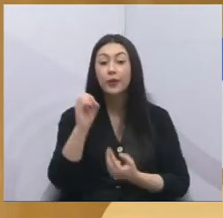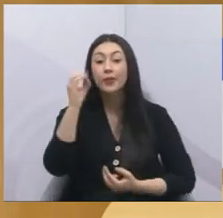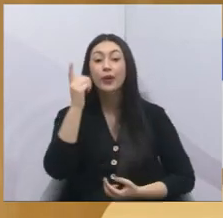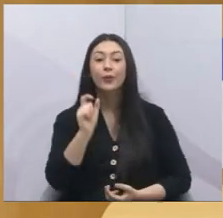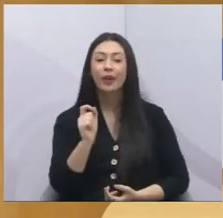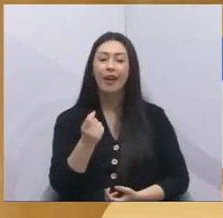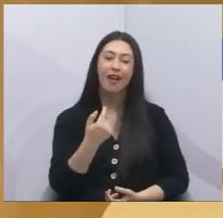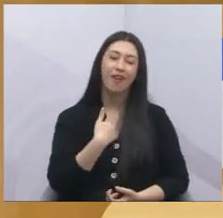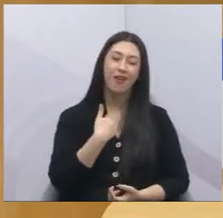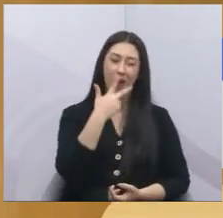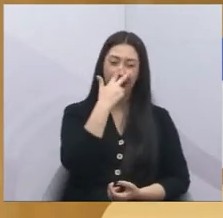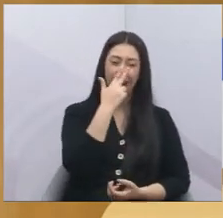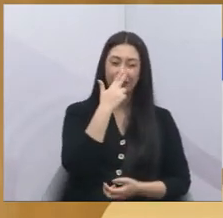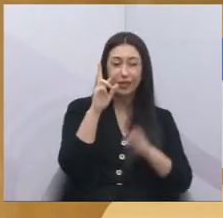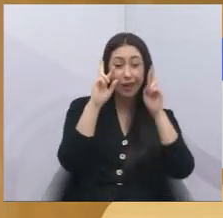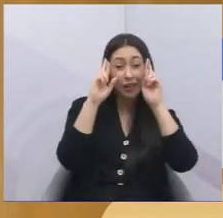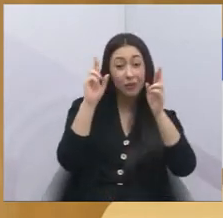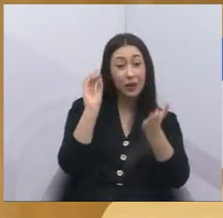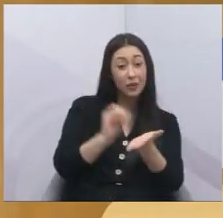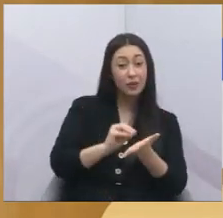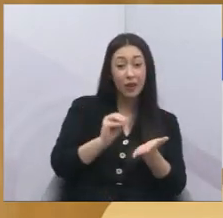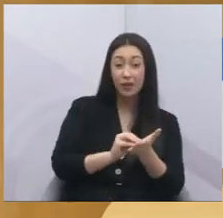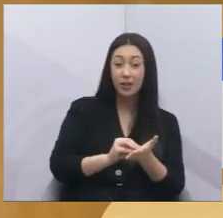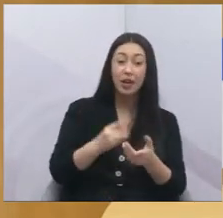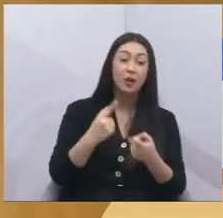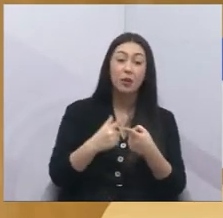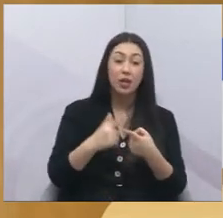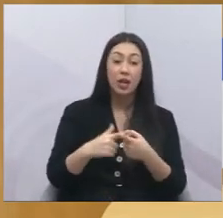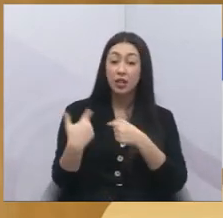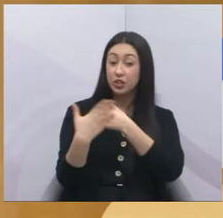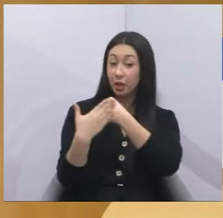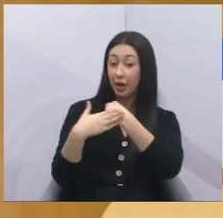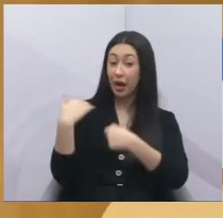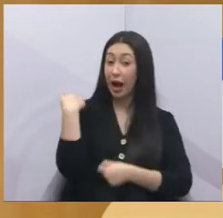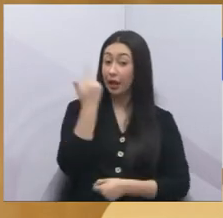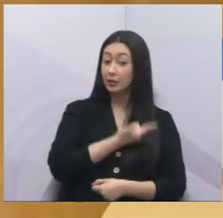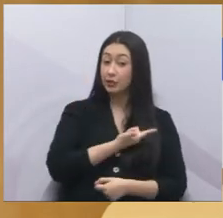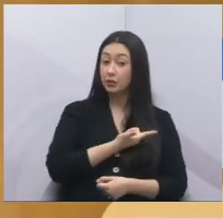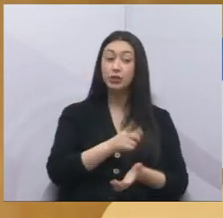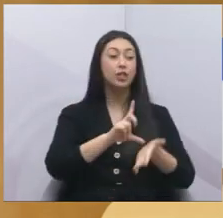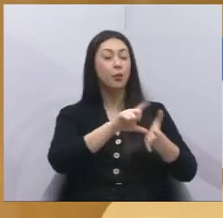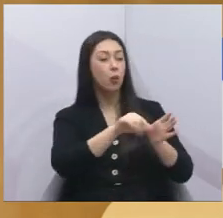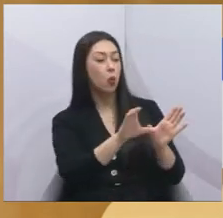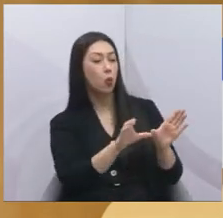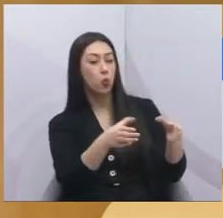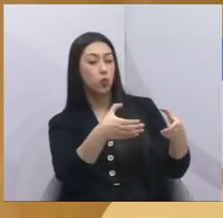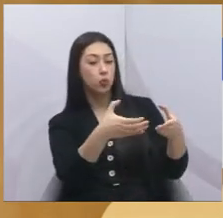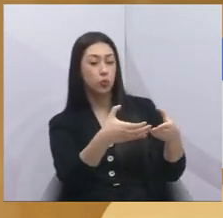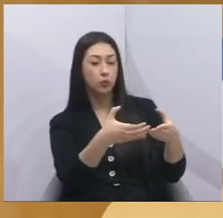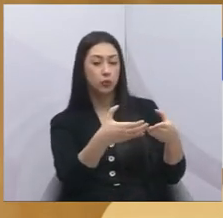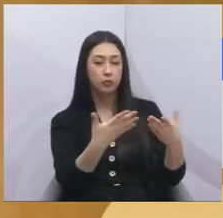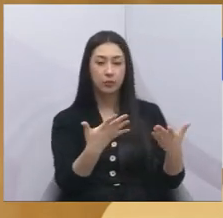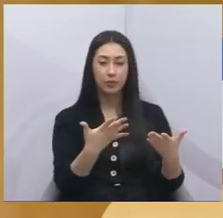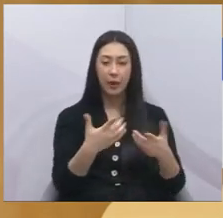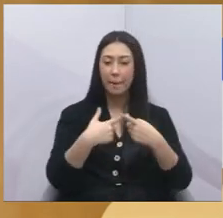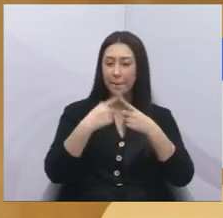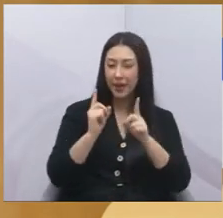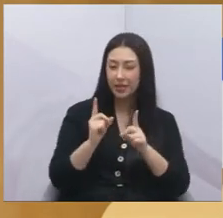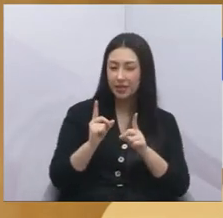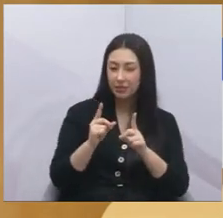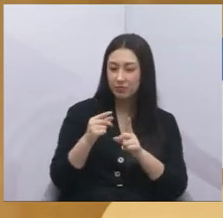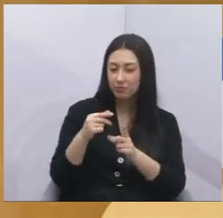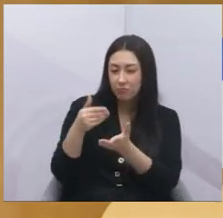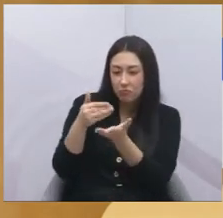falta de respeito. Convocaram a gente, o pessoal depois da base se reuniu, sem os outros vereadores,